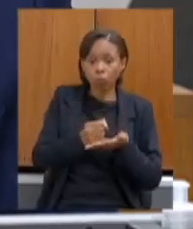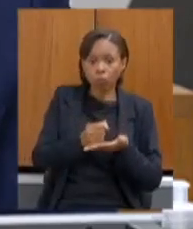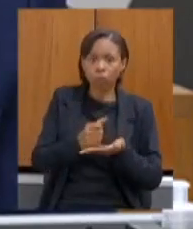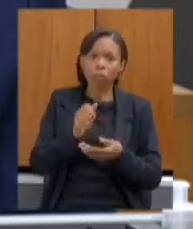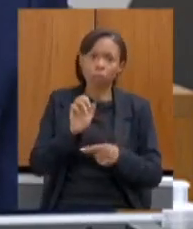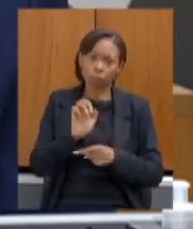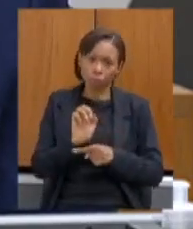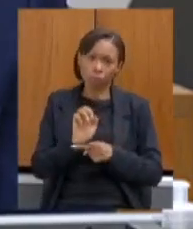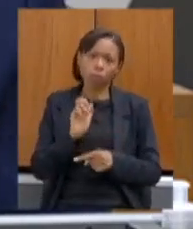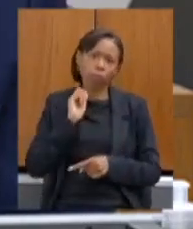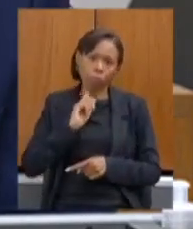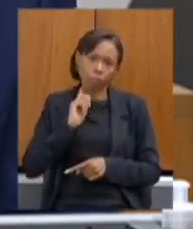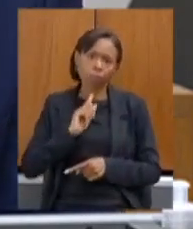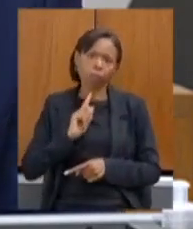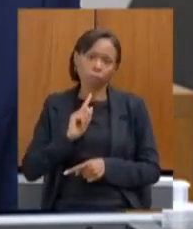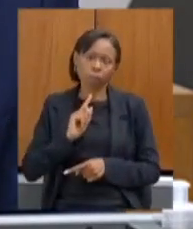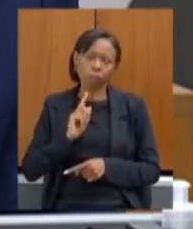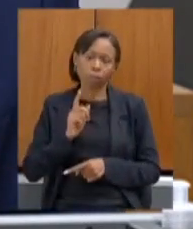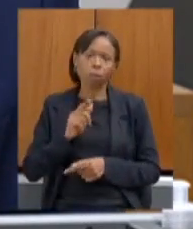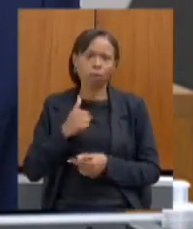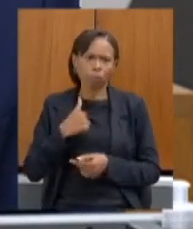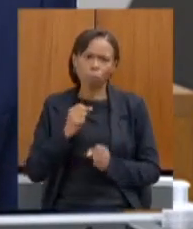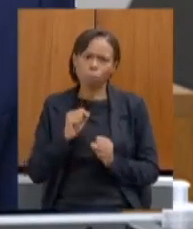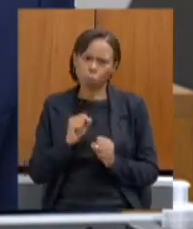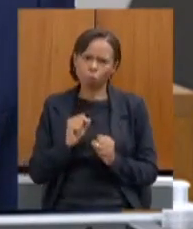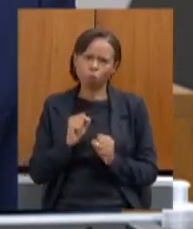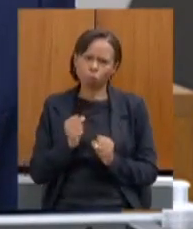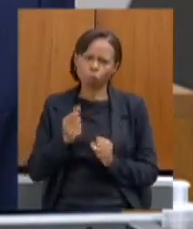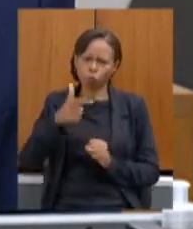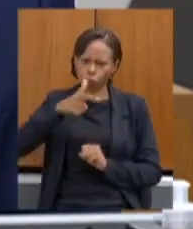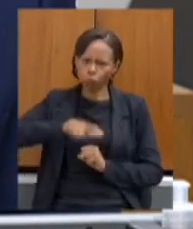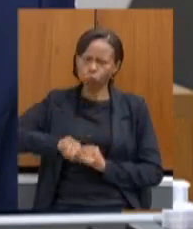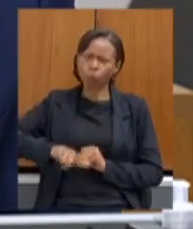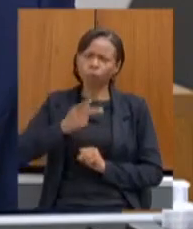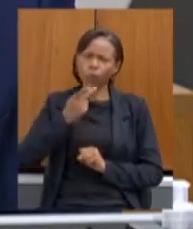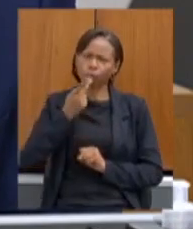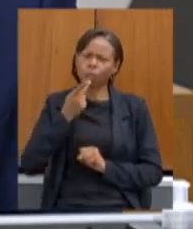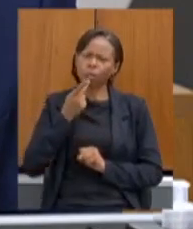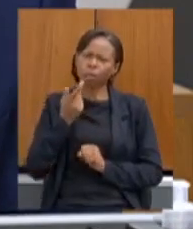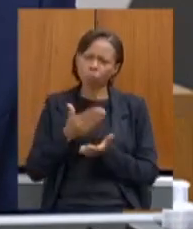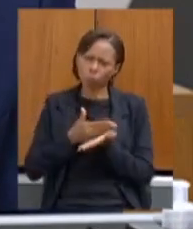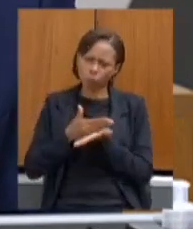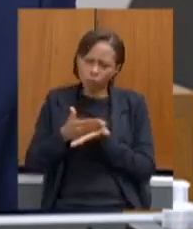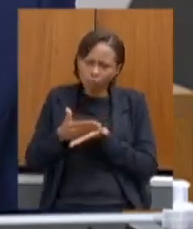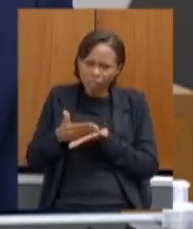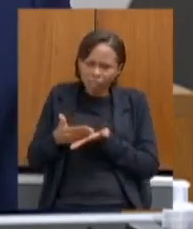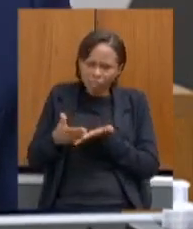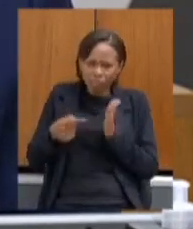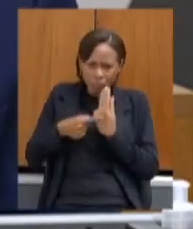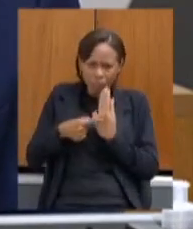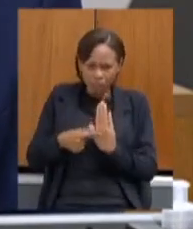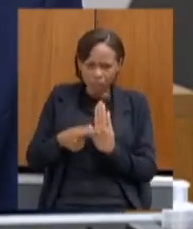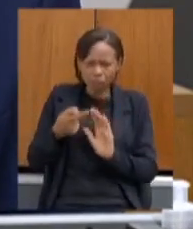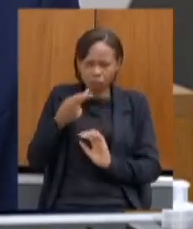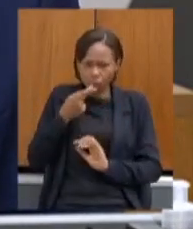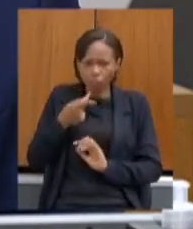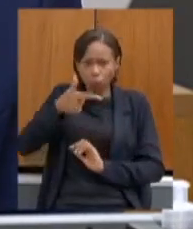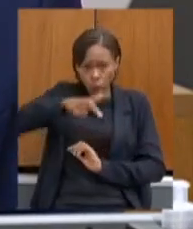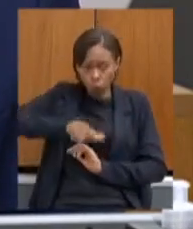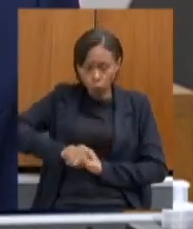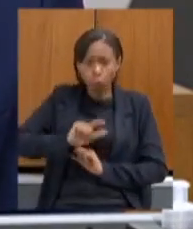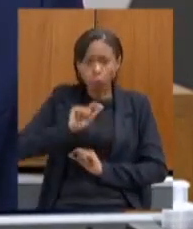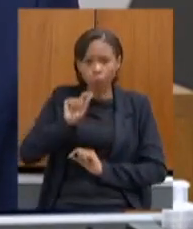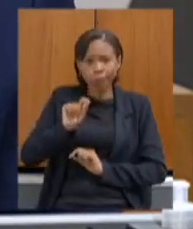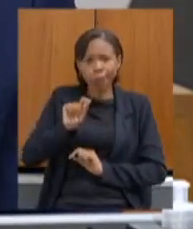Acho que eu posso retomar aqui o que foi dito mais no início da nossa apresentação. Nós estamos falando